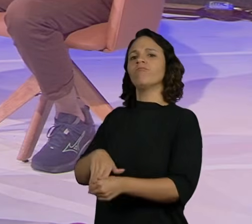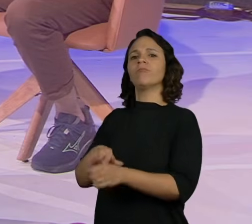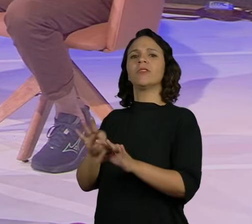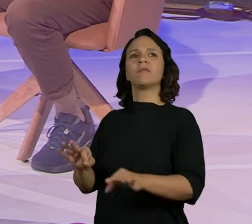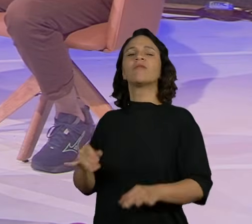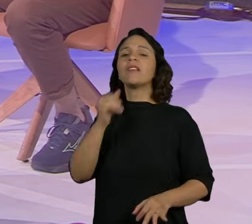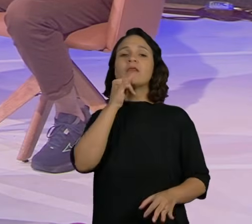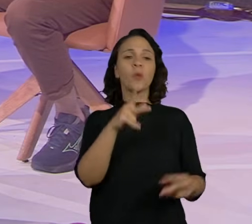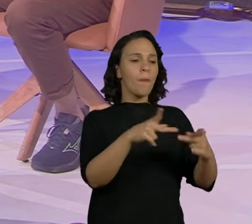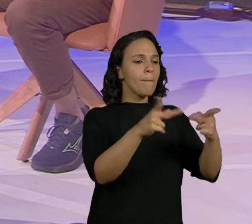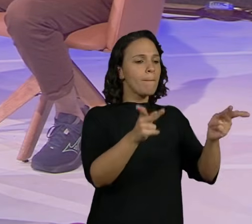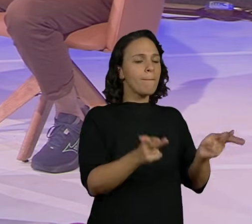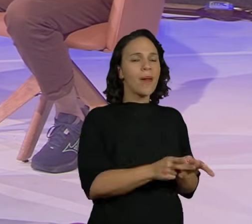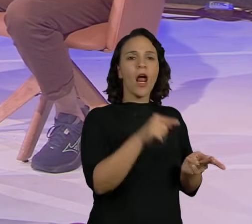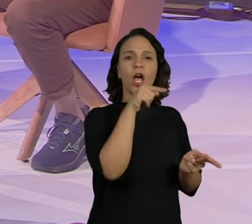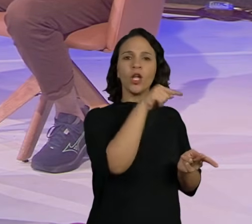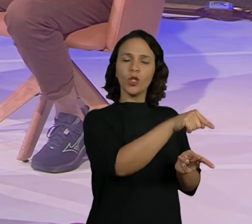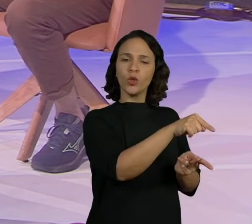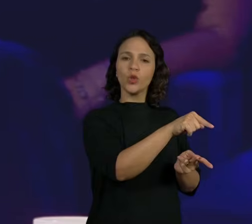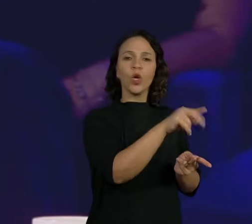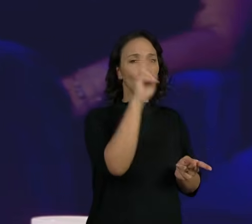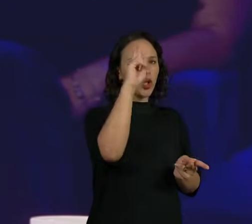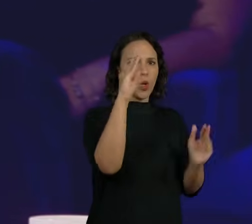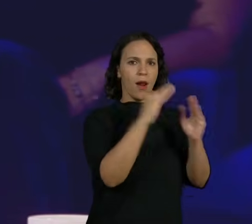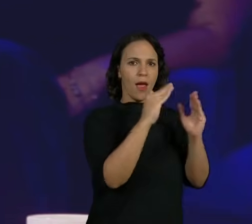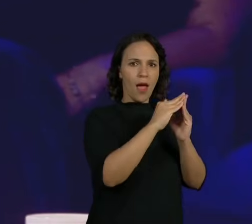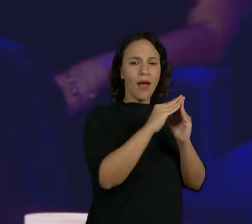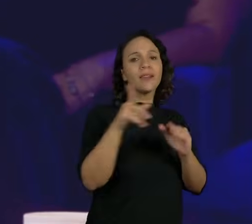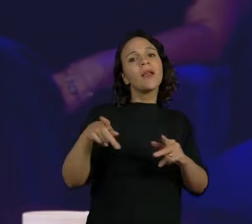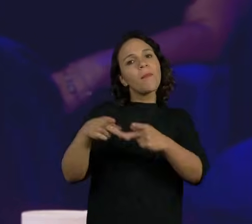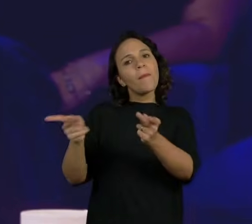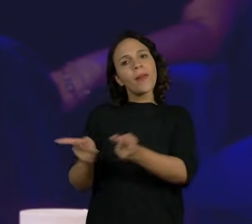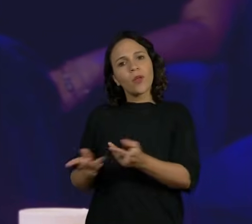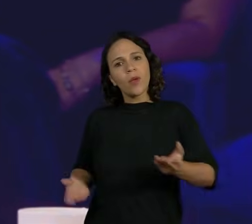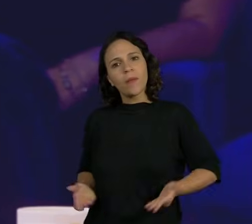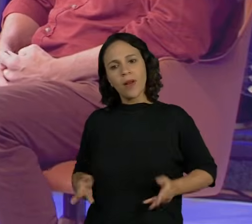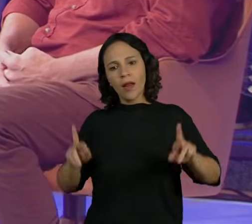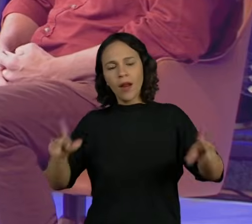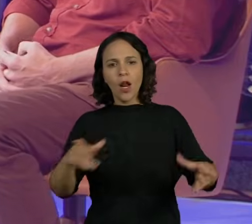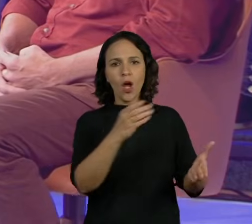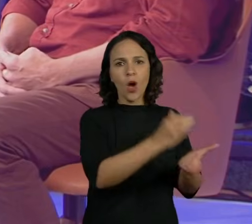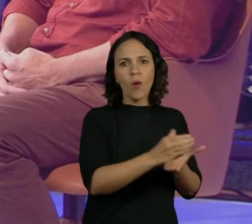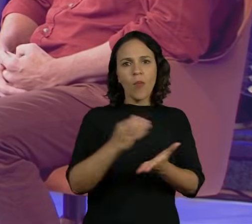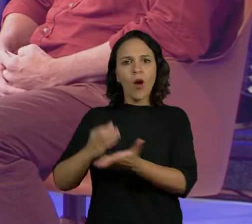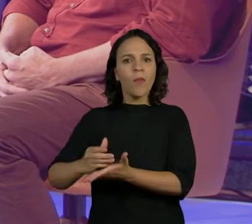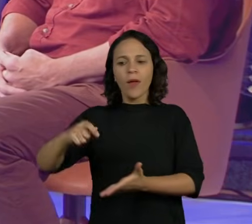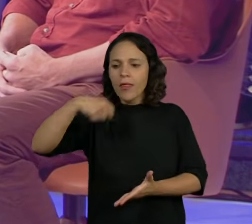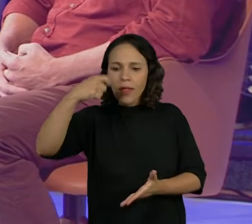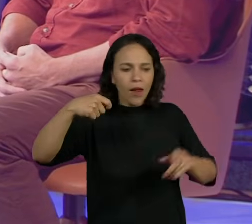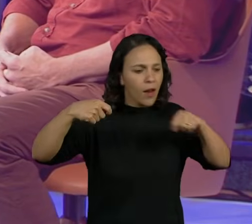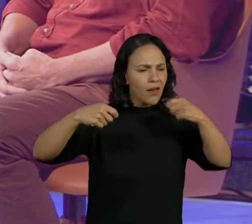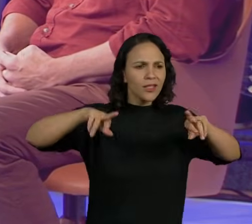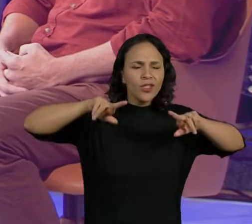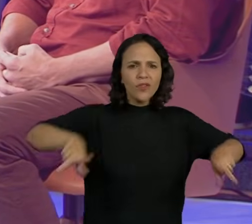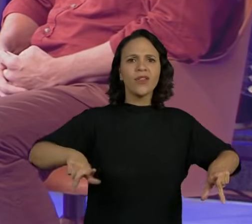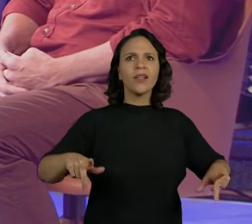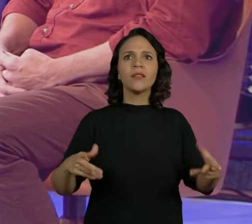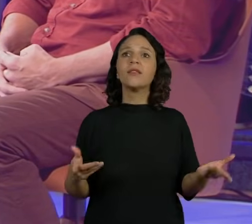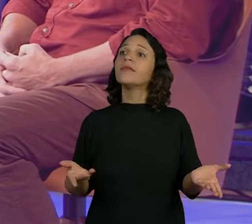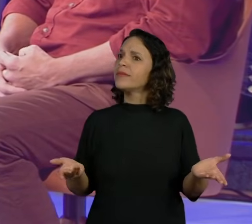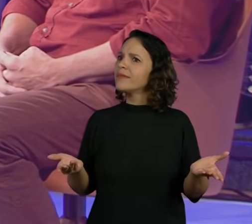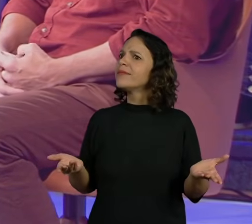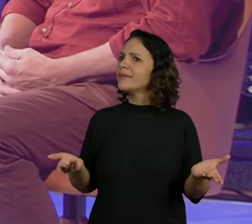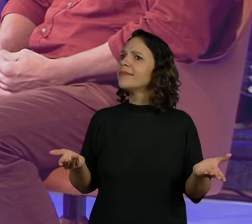Prato da empregada é diferente. É diferente, o ela copo da come outra empregada coisa, é diferente. etc. E tudo, Até o né? talher, a coisa que ela usa, né? Exatamente, Como se não